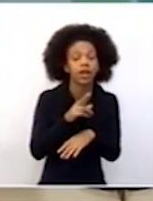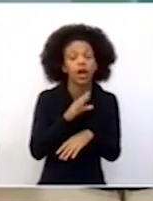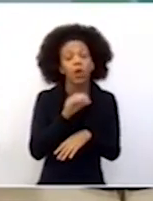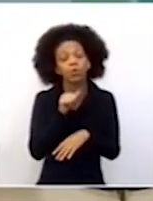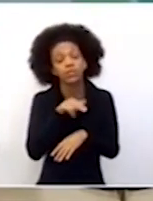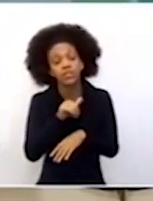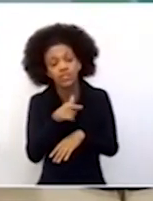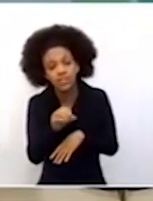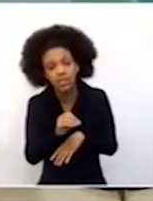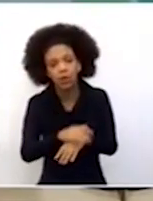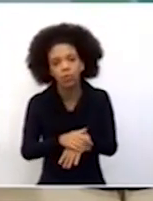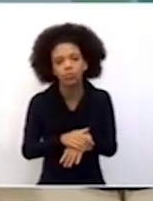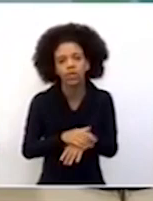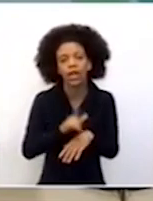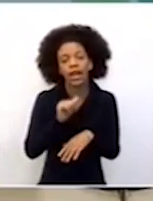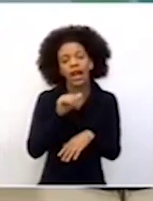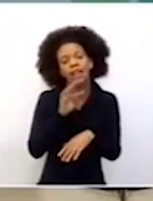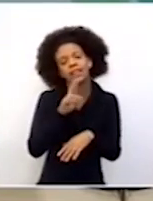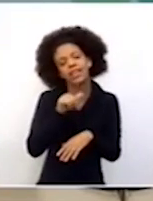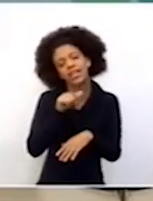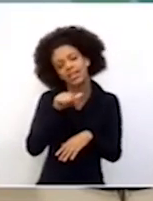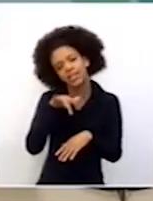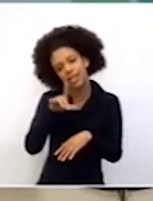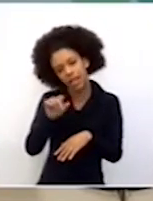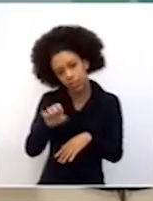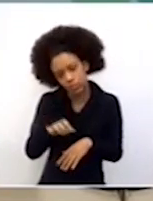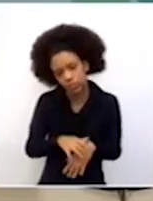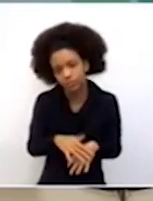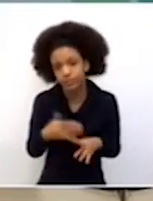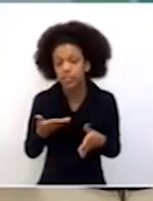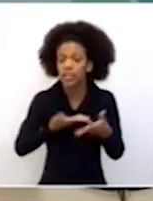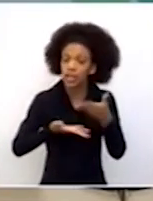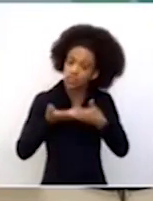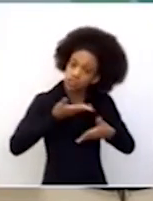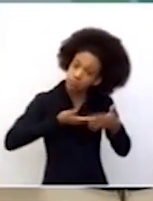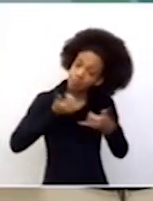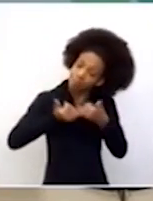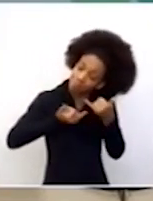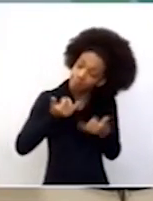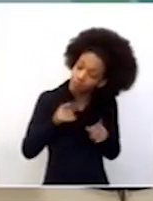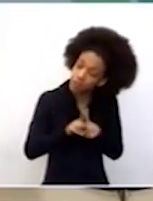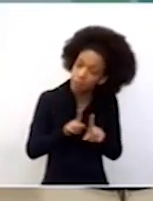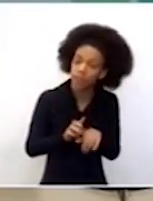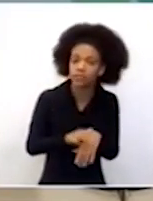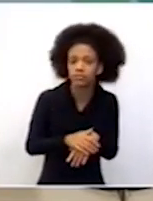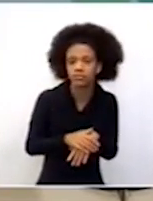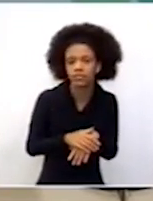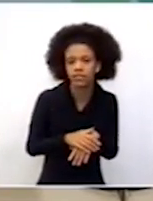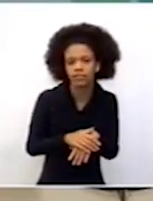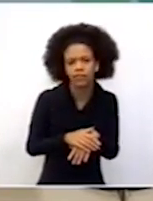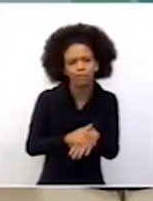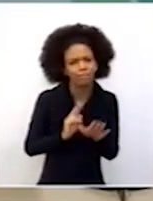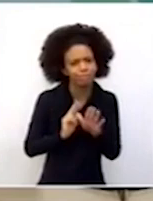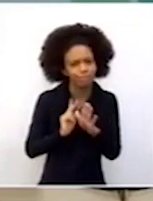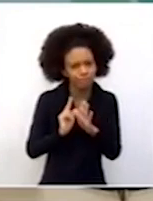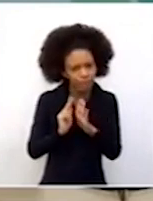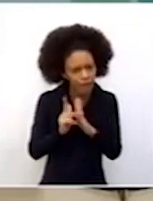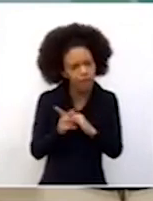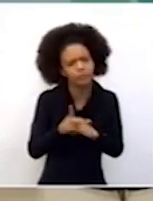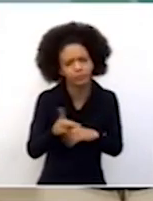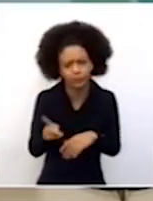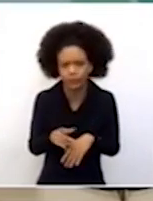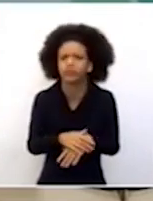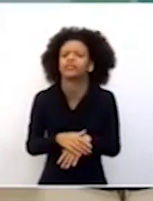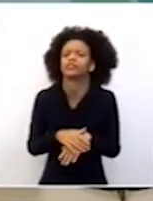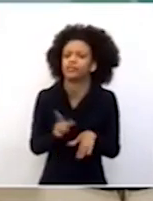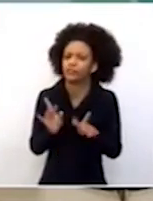questão da lateralidade. A Sônia falou da interação lúdica. E não foi só a Sônia, muitos professores